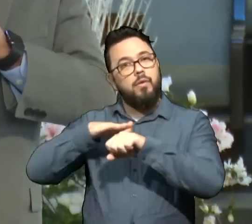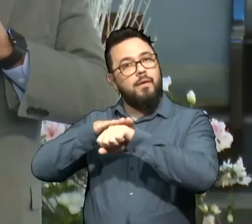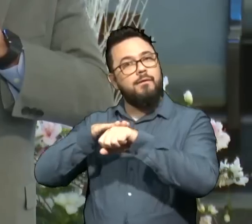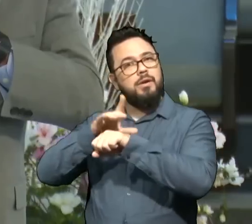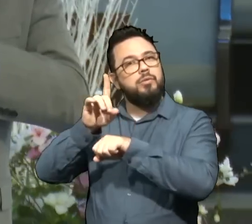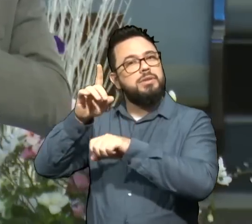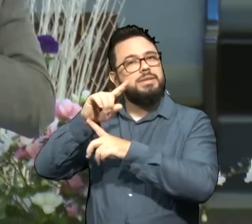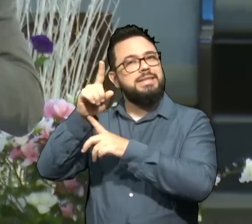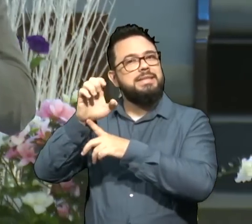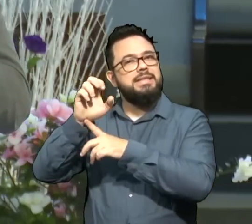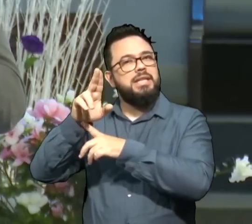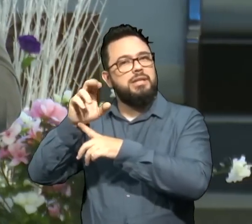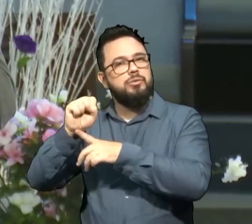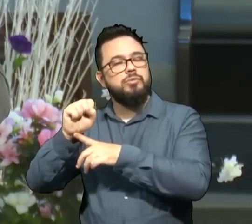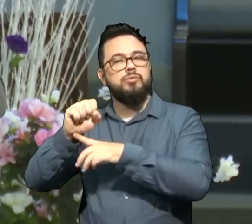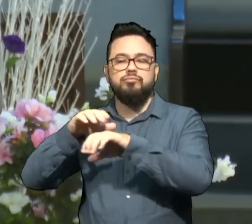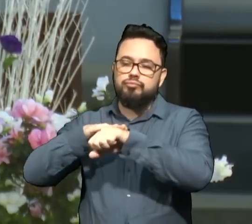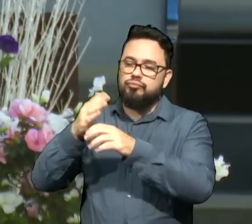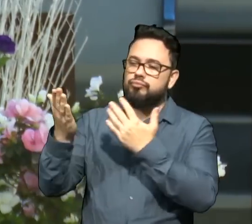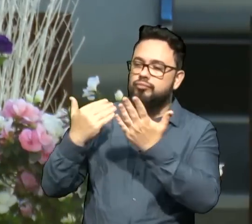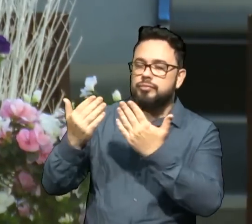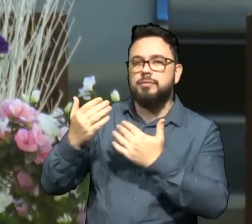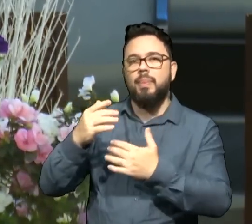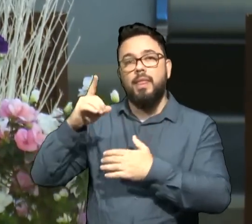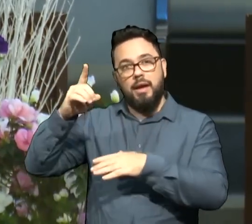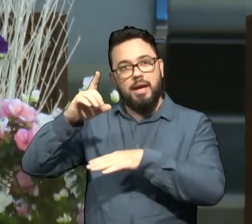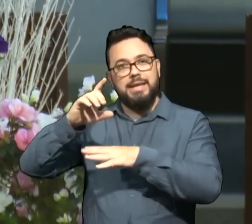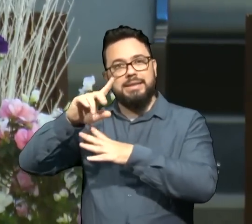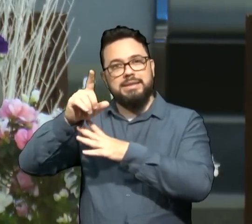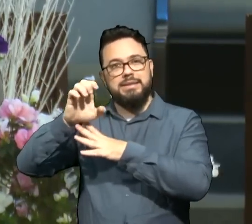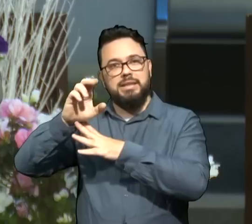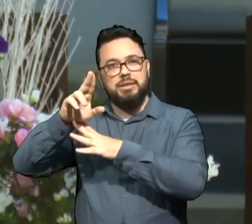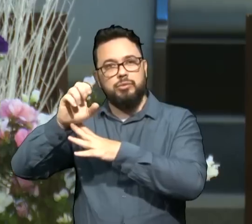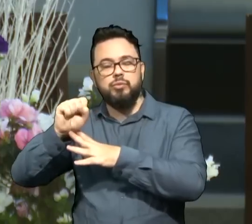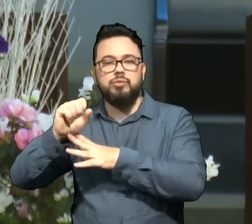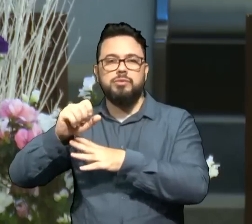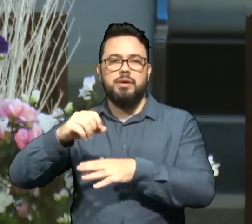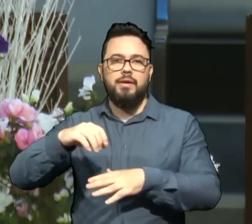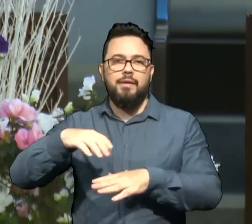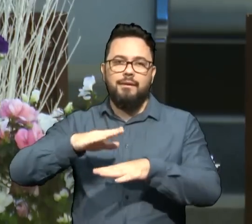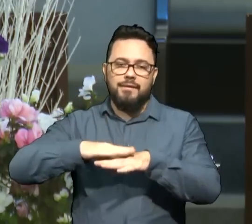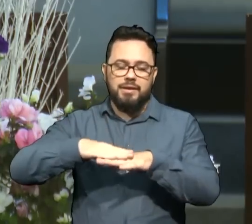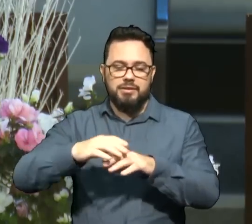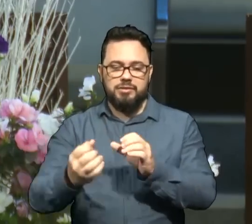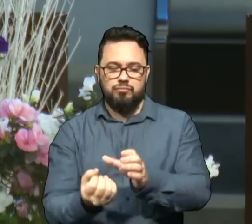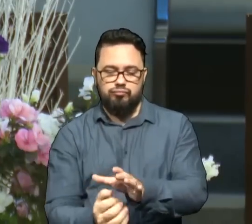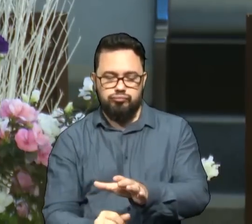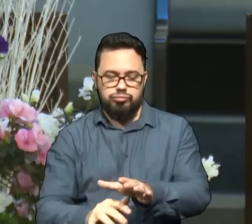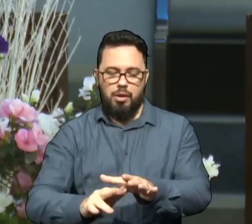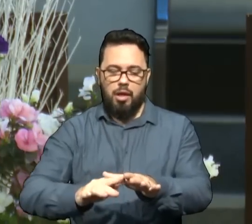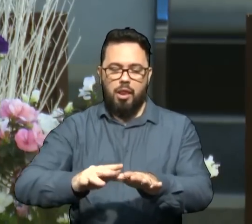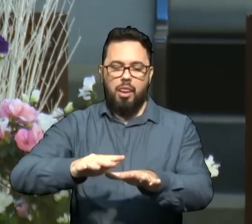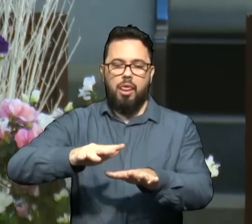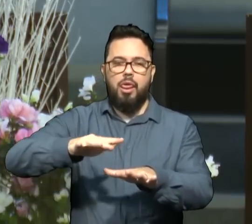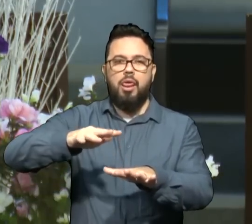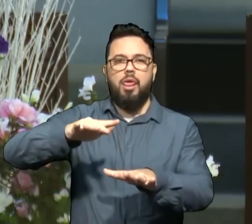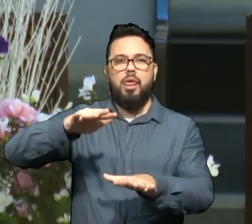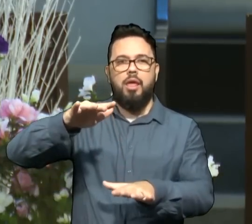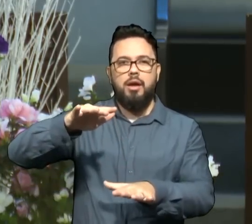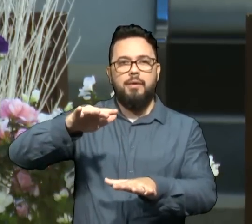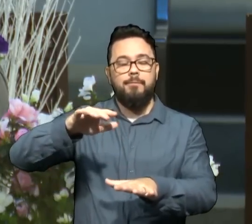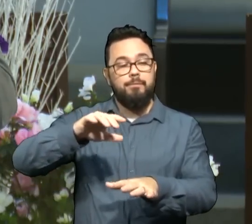águas para a superfície e Diana então pediu a Zeus que desse a ilha para ela onde ela pudesse ser